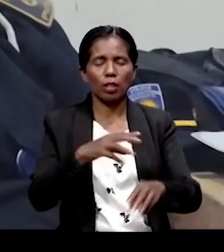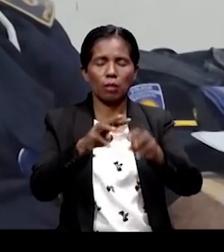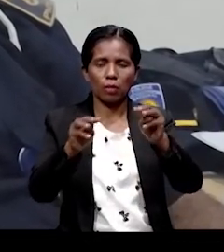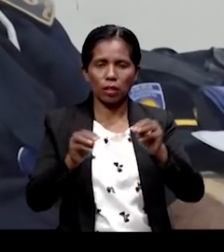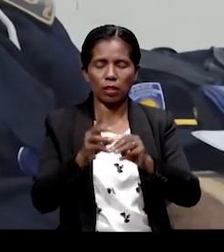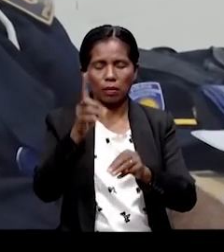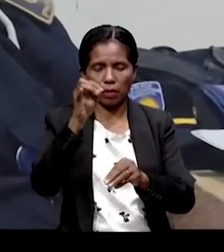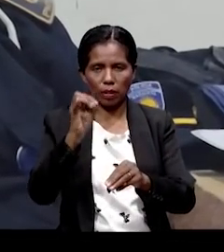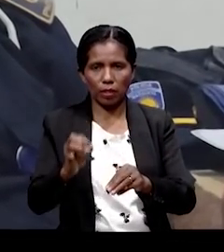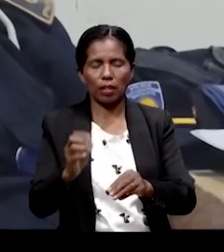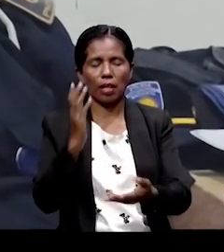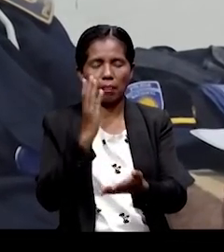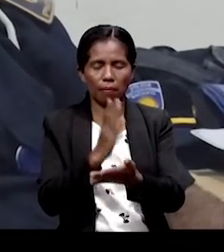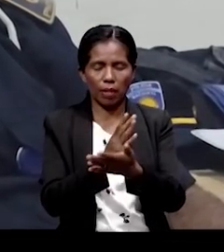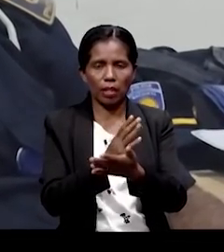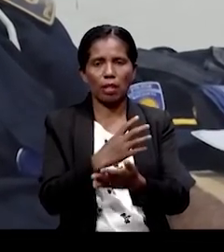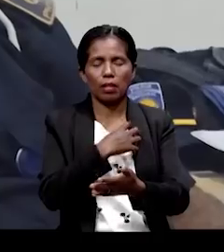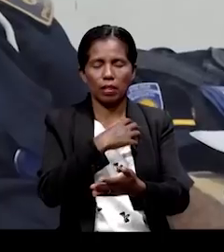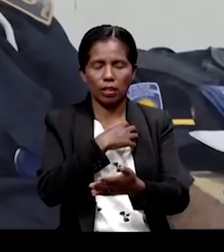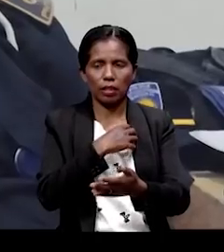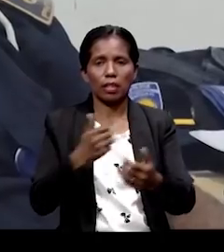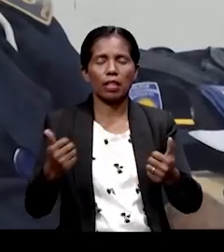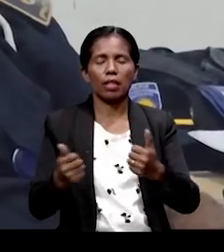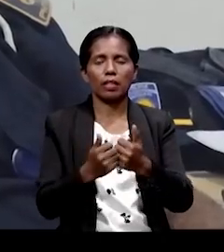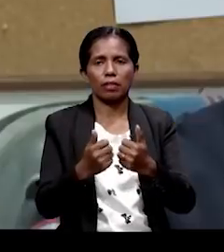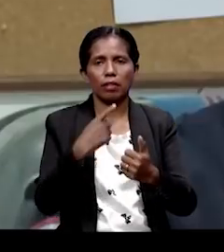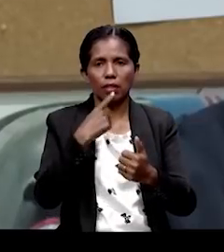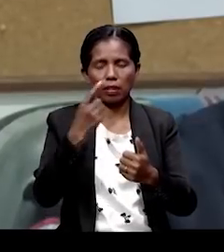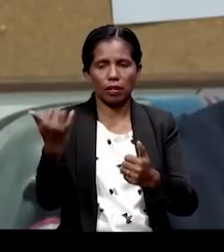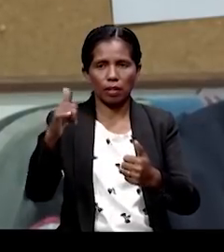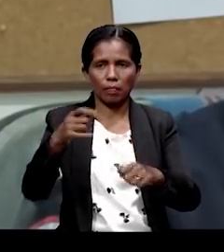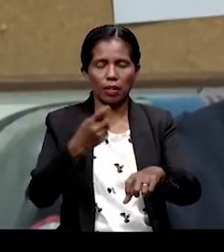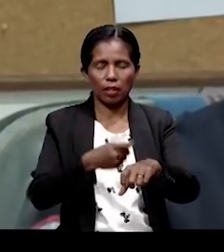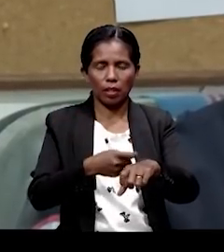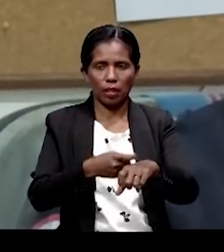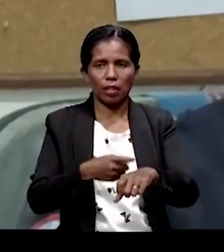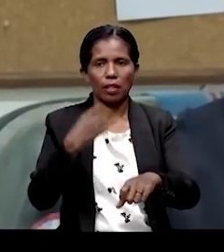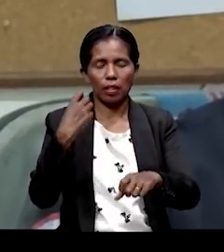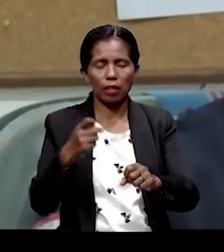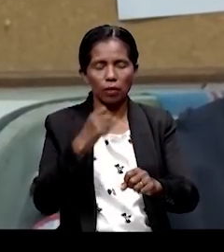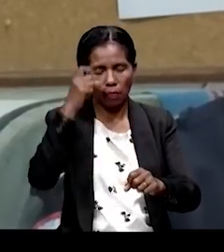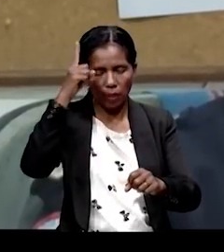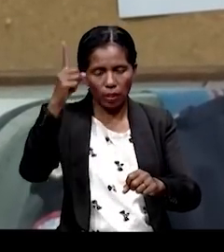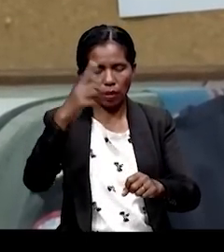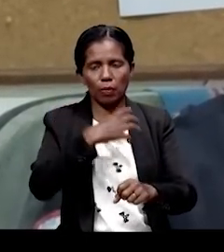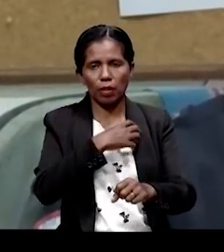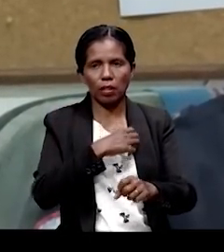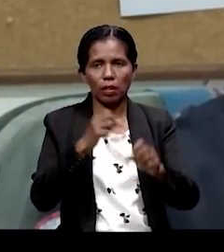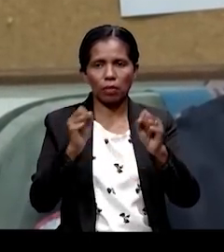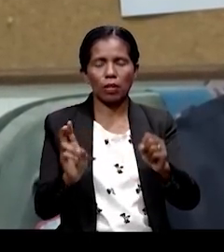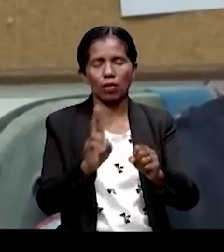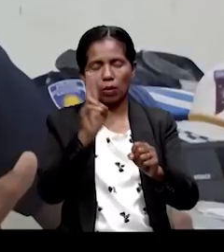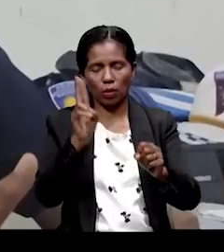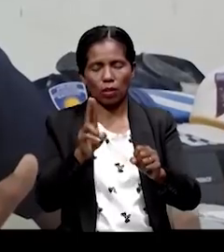Dili, defende agente de polícia em atuação e a terreno, tamba situação e a terreno, obriga a uni polícia a tu usa força,